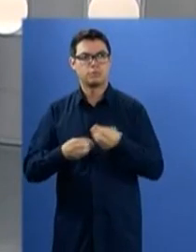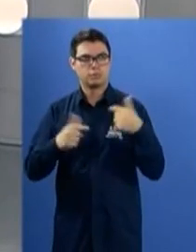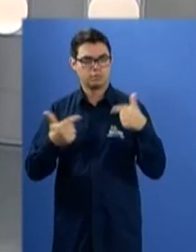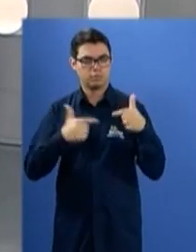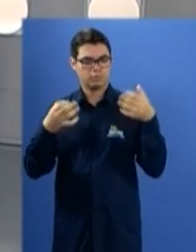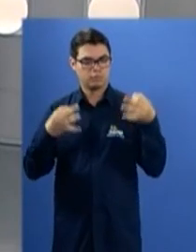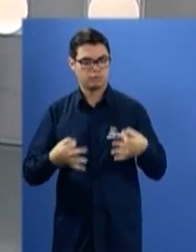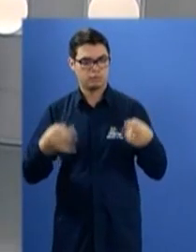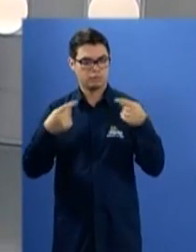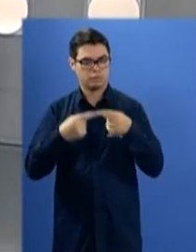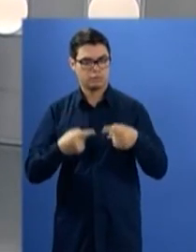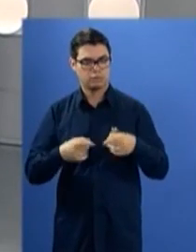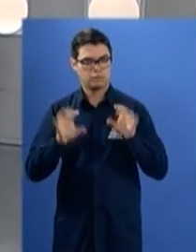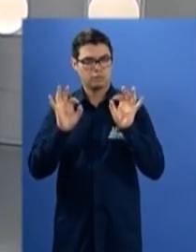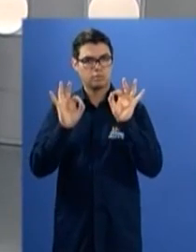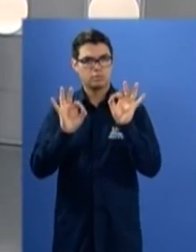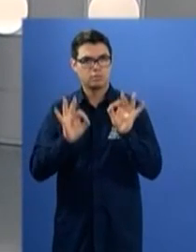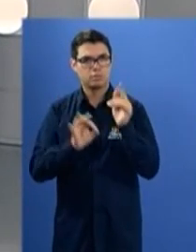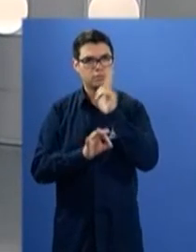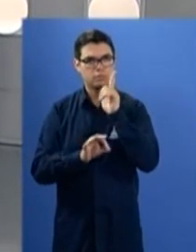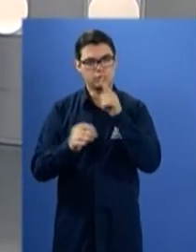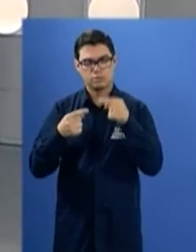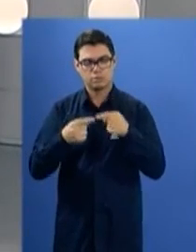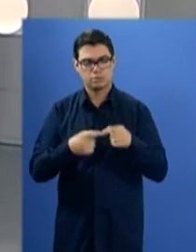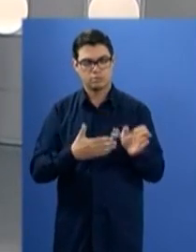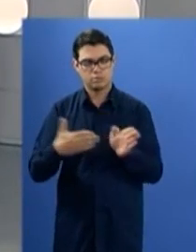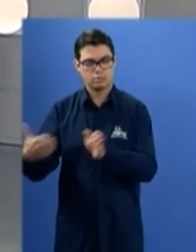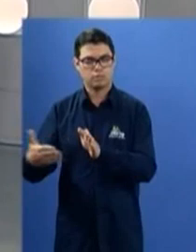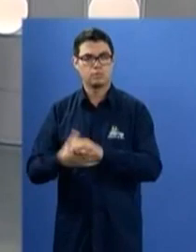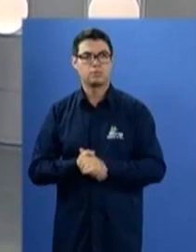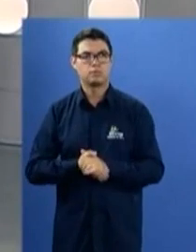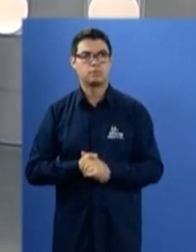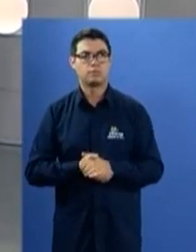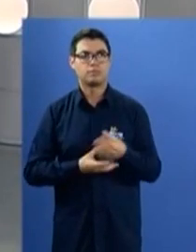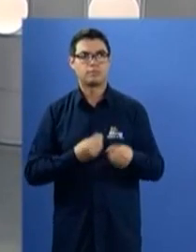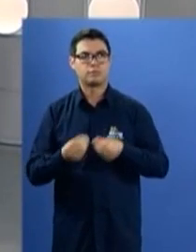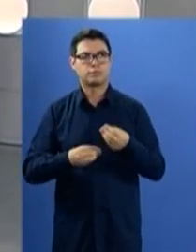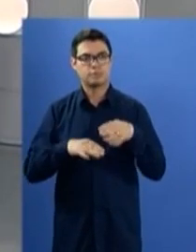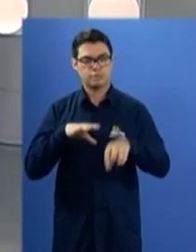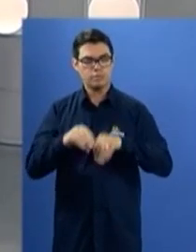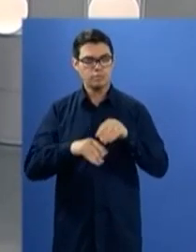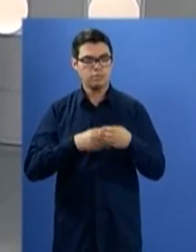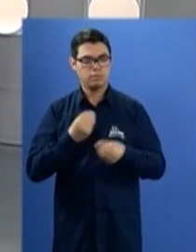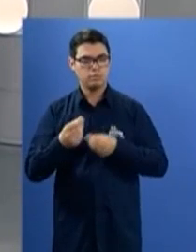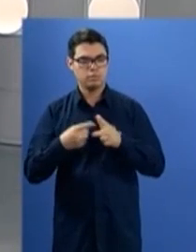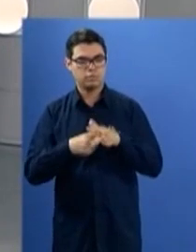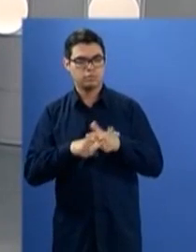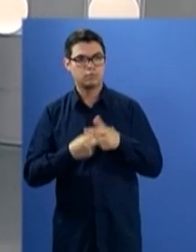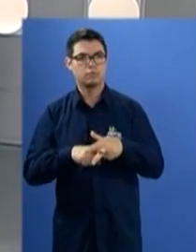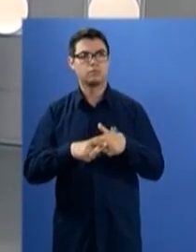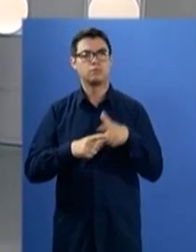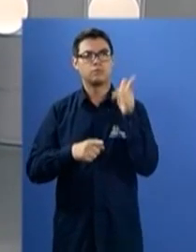estão adequadas para a perfeita execução do processo? O operador sabe manejar os equipamentos e, por exemplo,